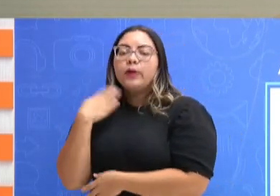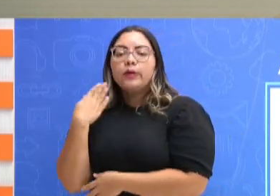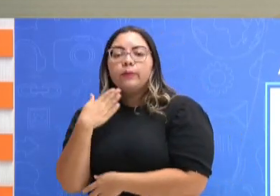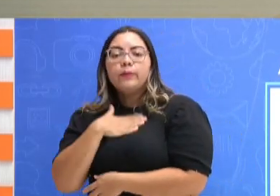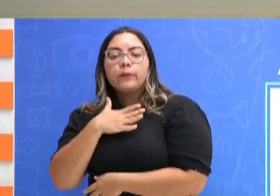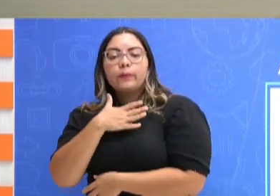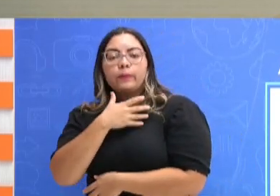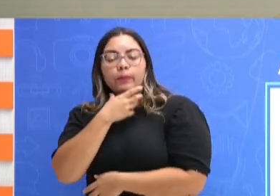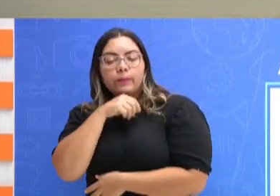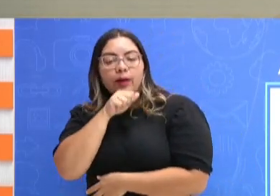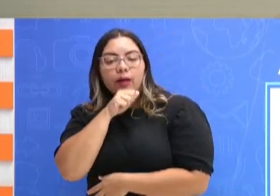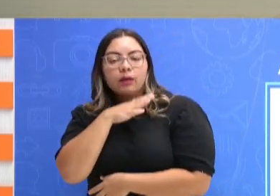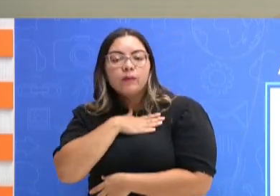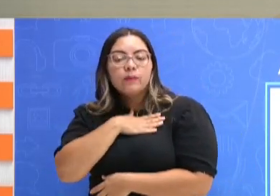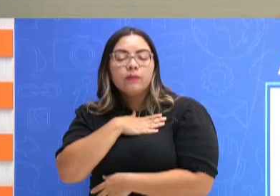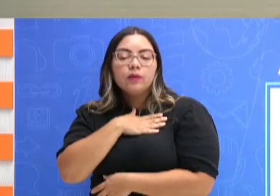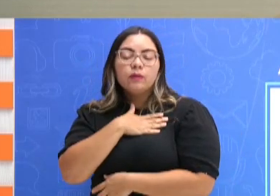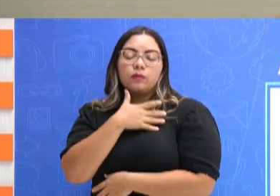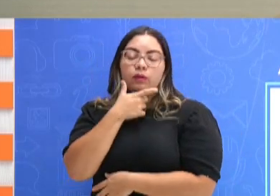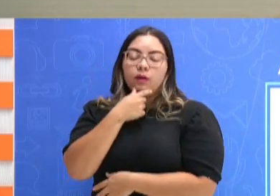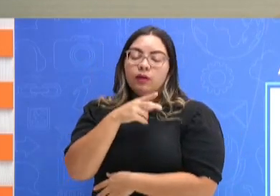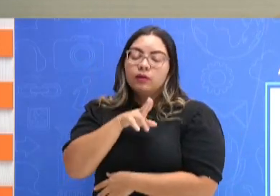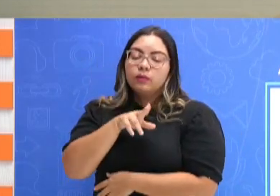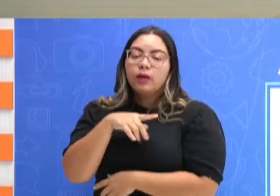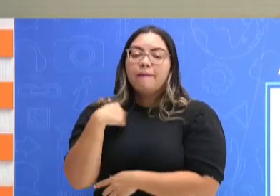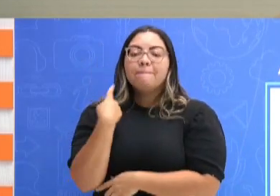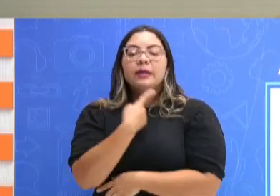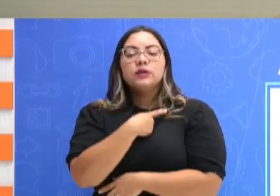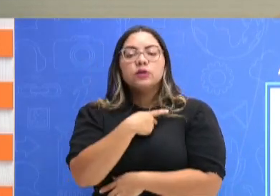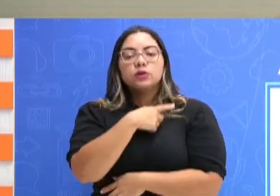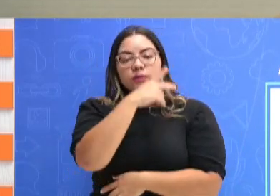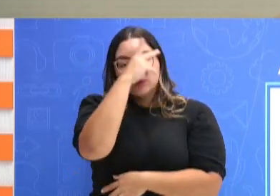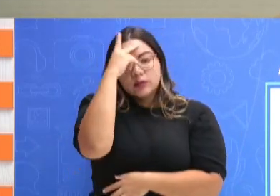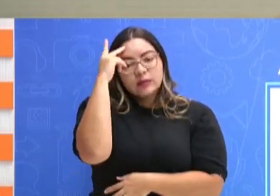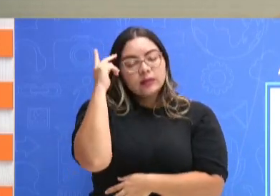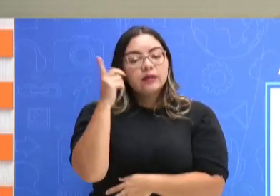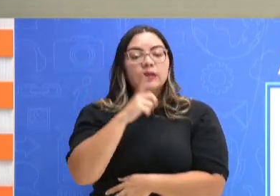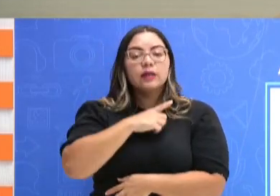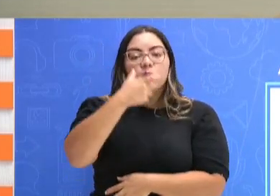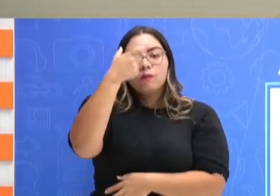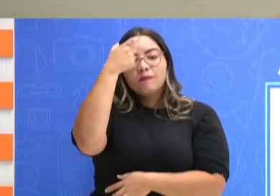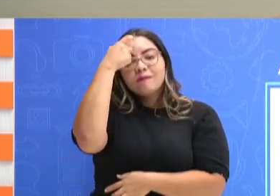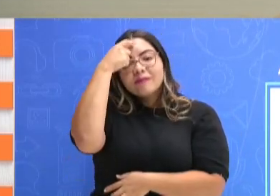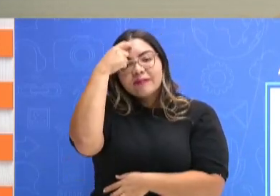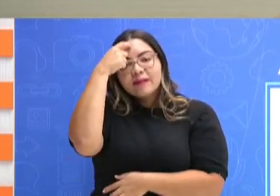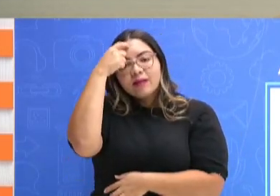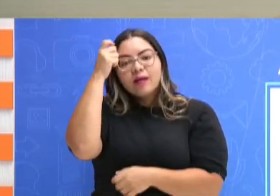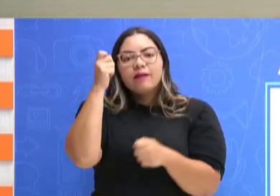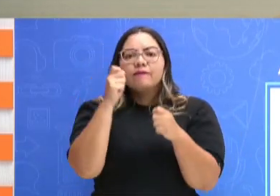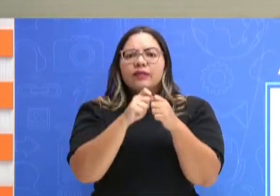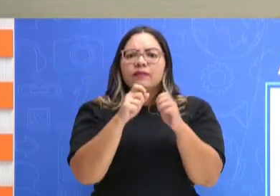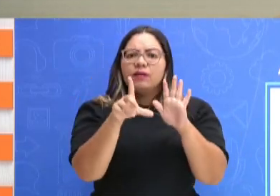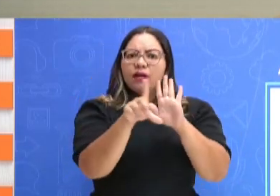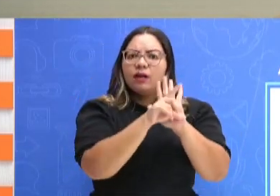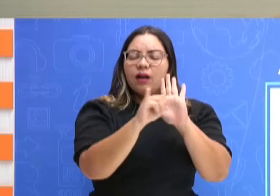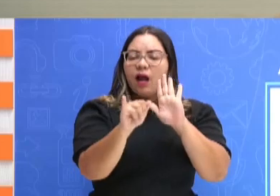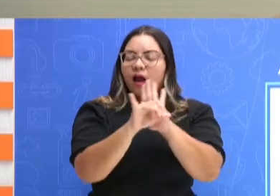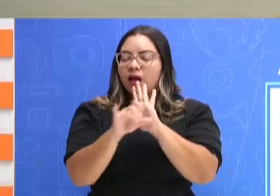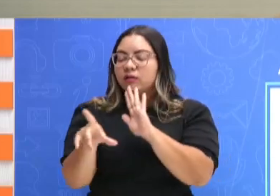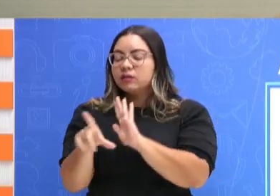irmão. Claro. O que a gente pode, o que depende da gente, é a conscientização. É o que eu tenho feito, soltar decretos